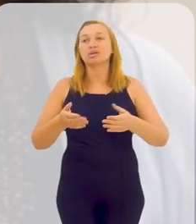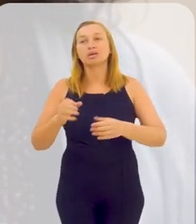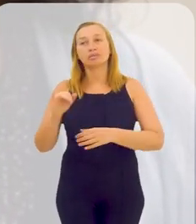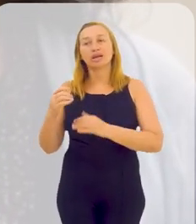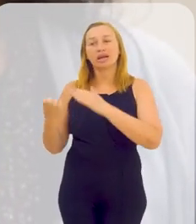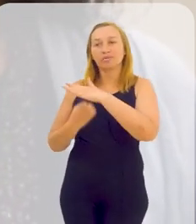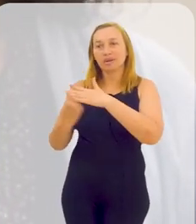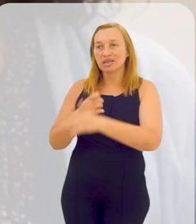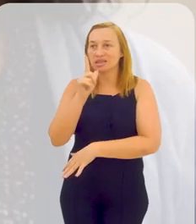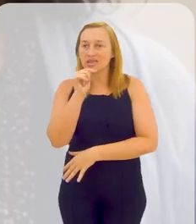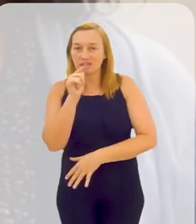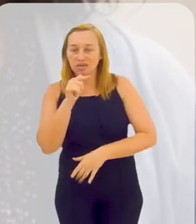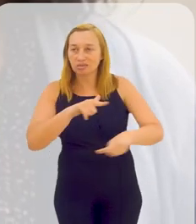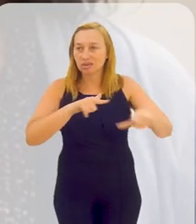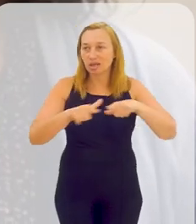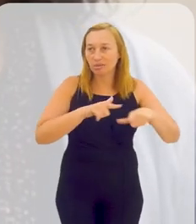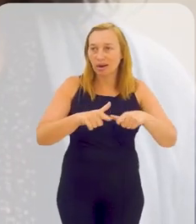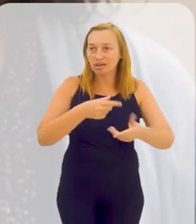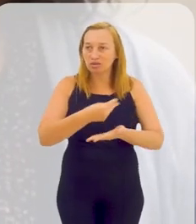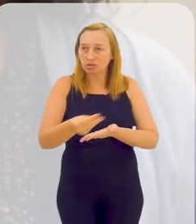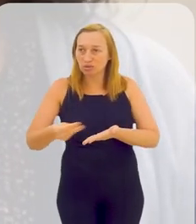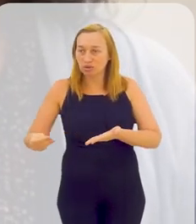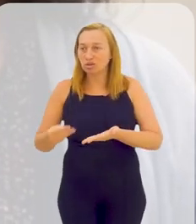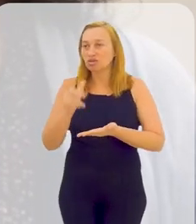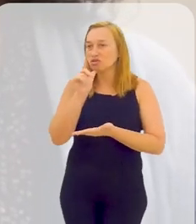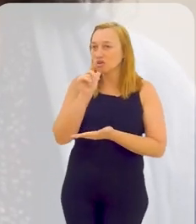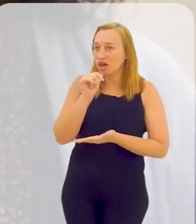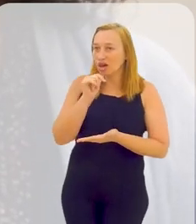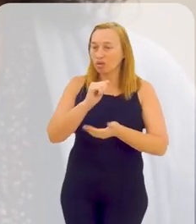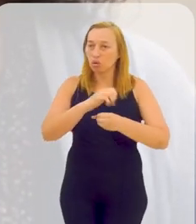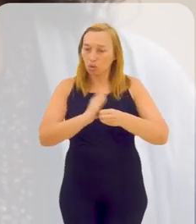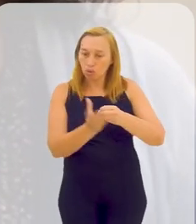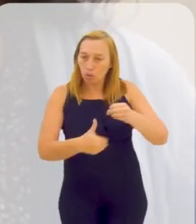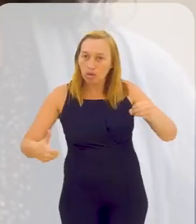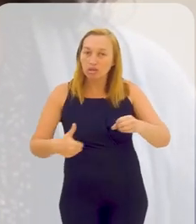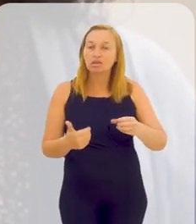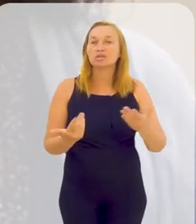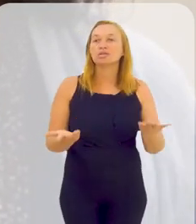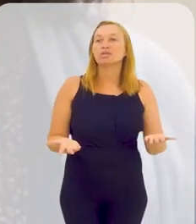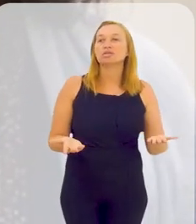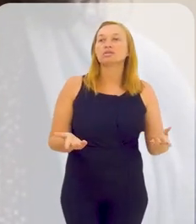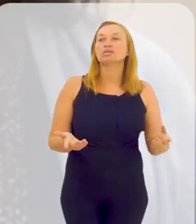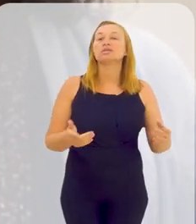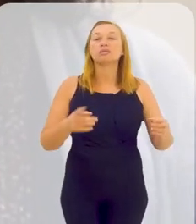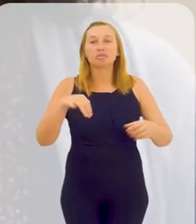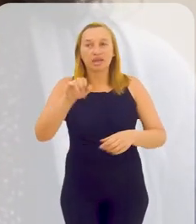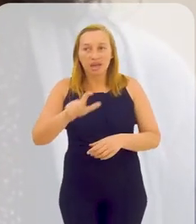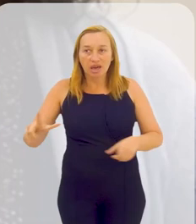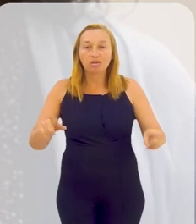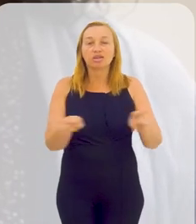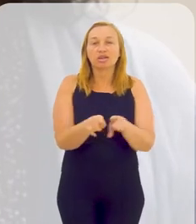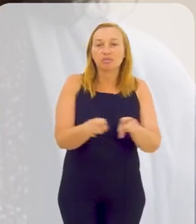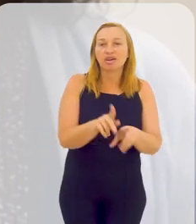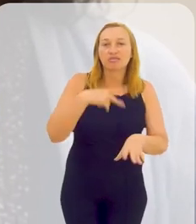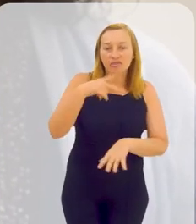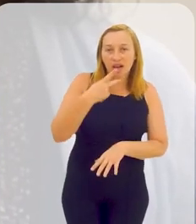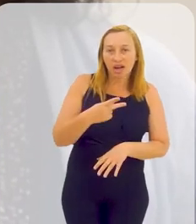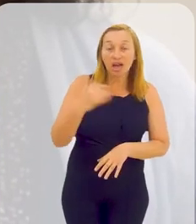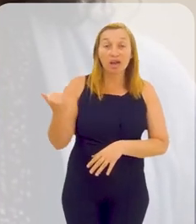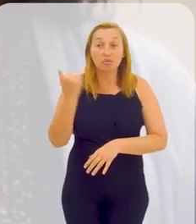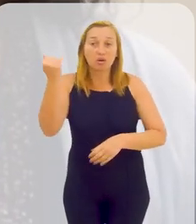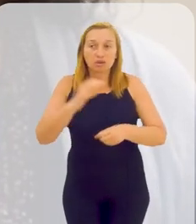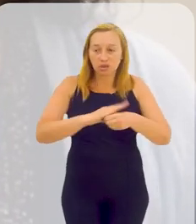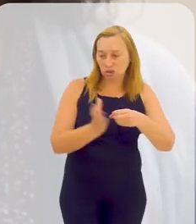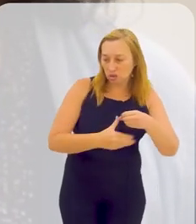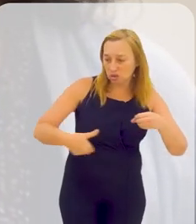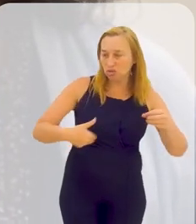pela SEDAE dos serviços de abastecimento de água e esgotamento sanitário. Durante o programa, Miguel também destaca a importância do